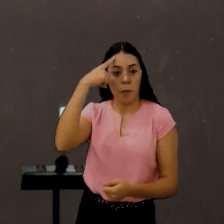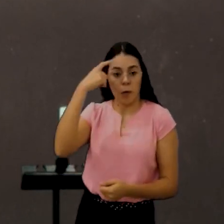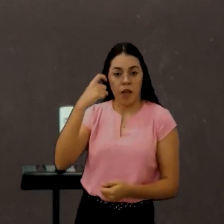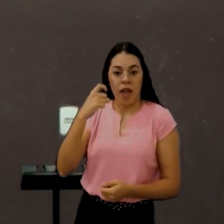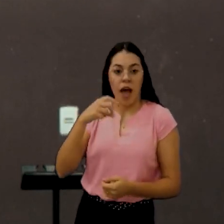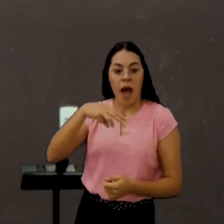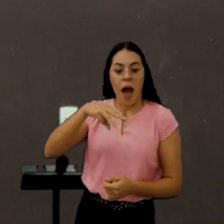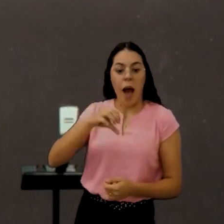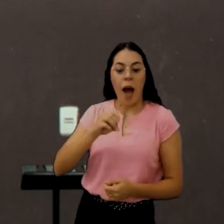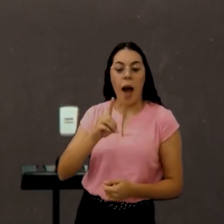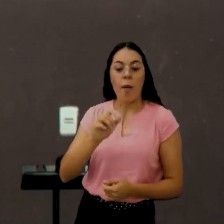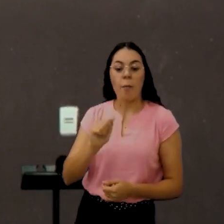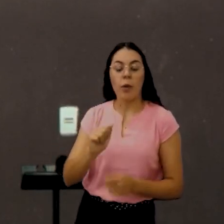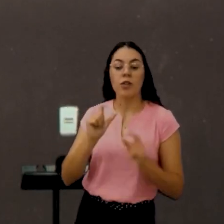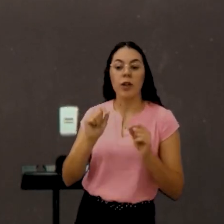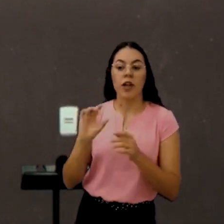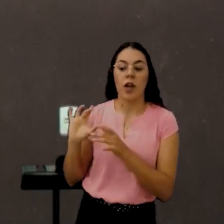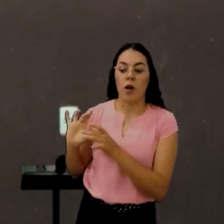moda é